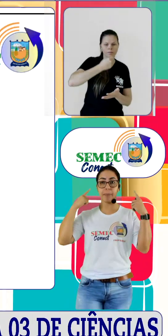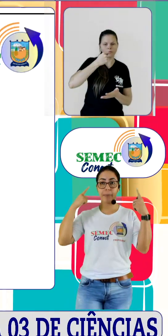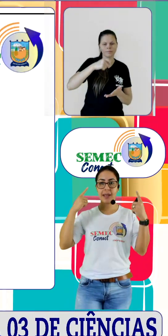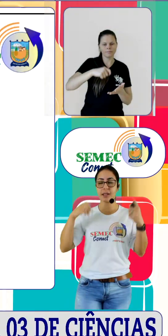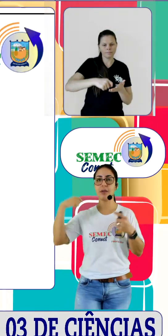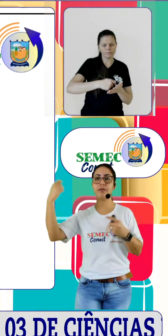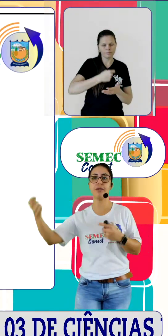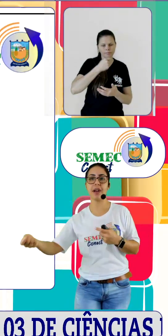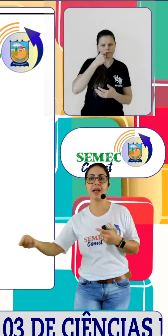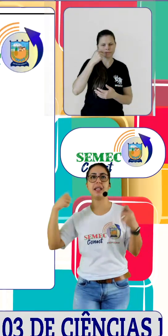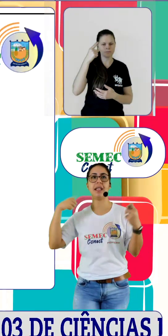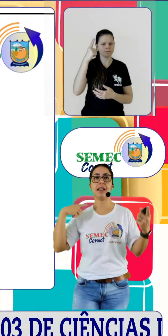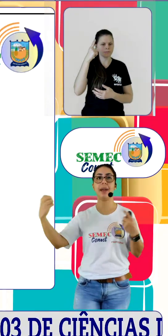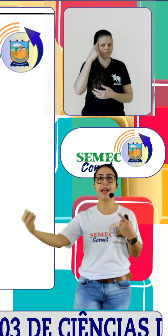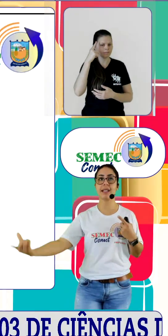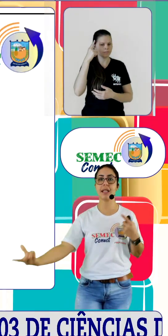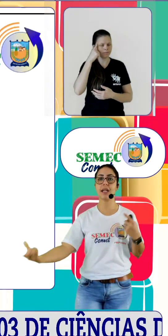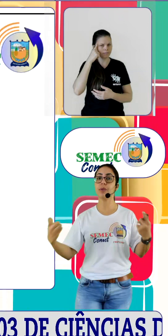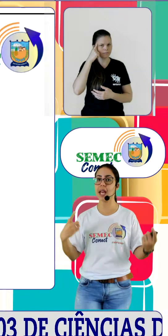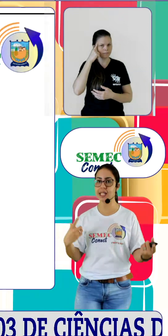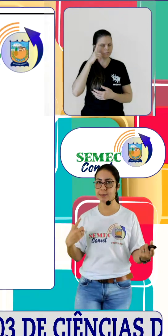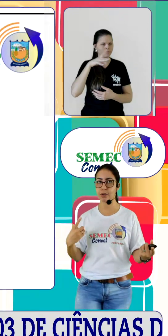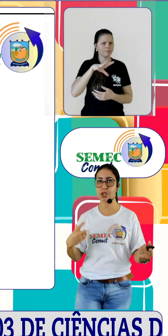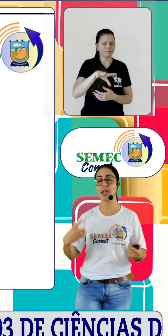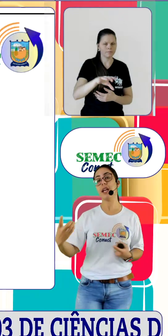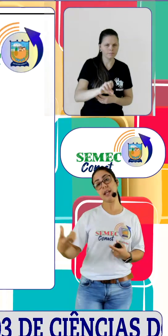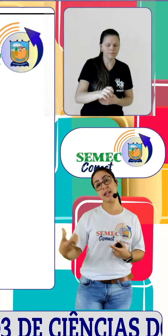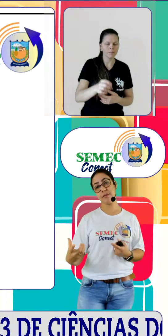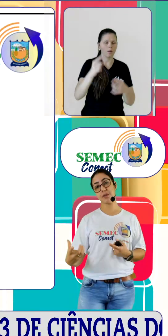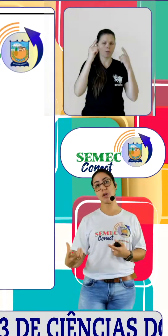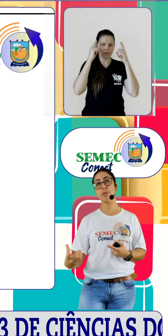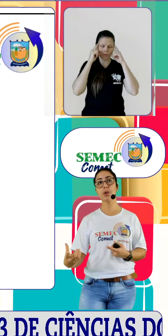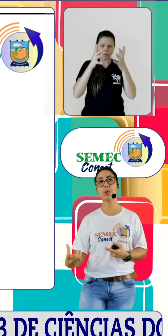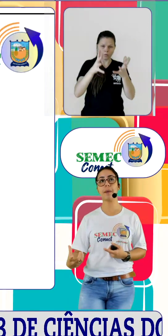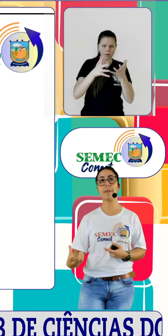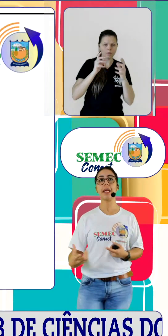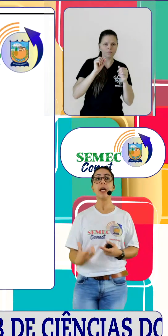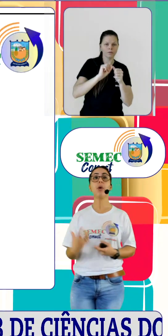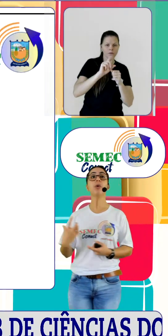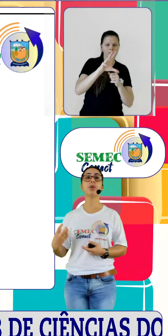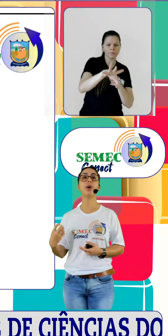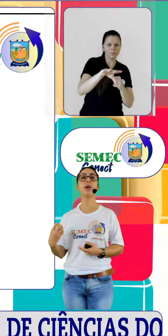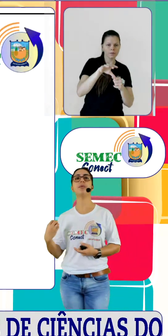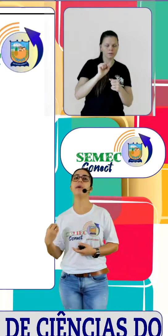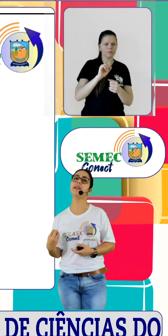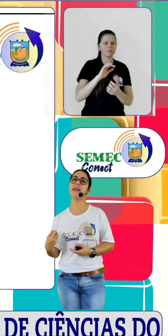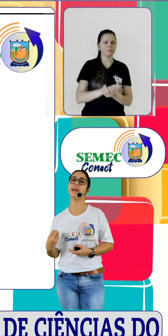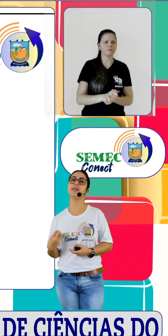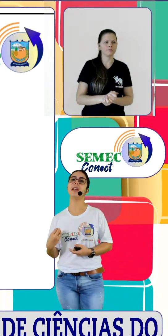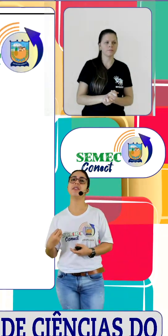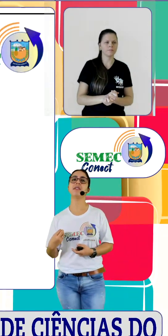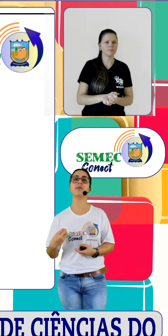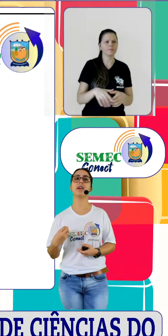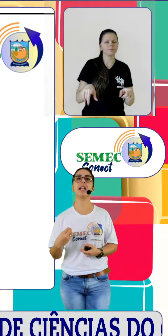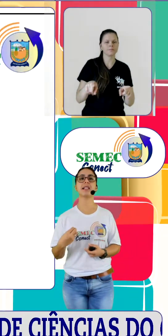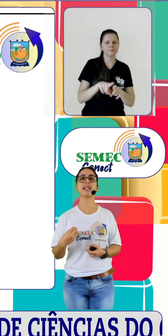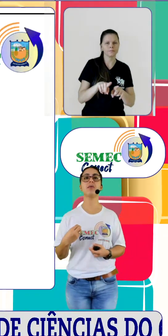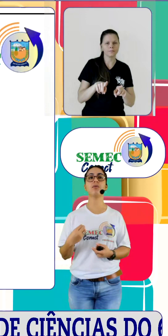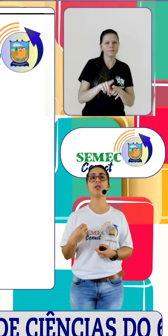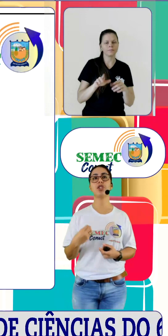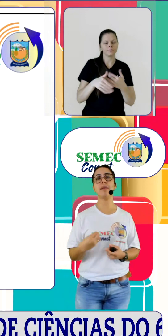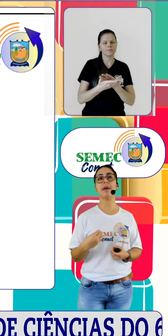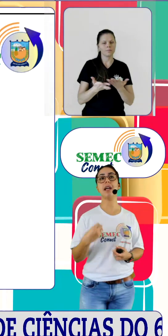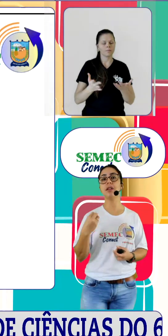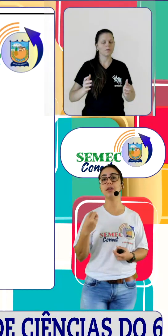eu penso e vou fazer. Então é ação e resposta, e é a função motora. Controle do meio interno, devido à sua relação